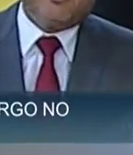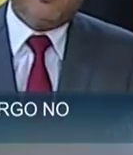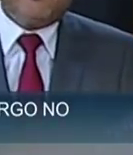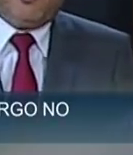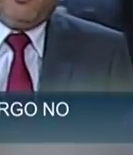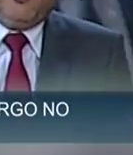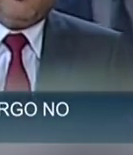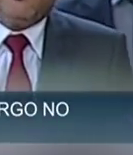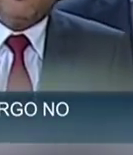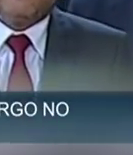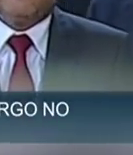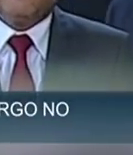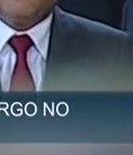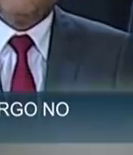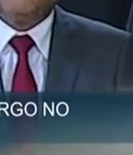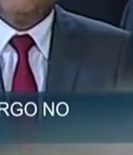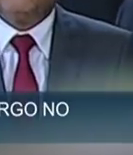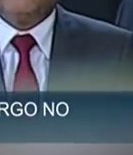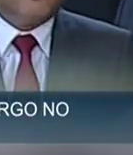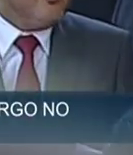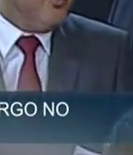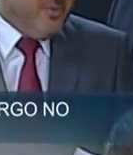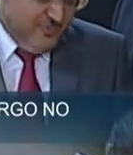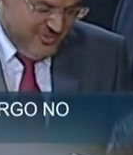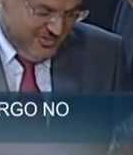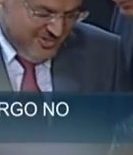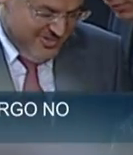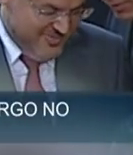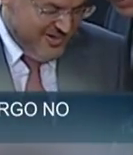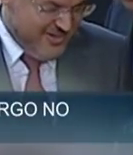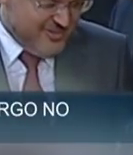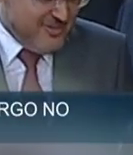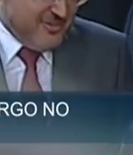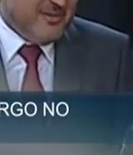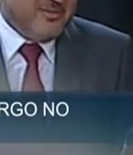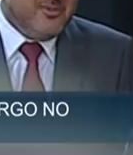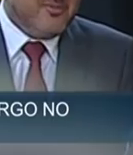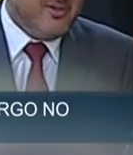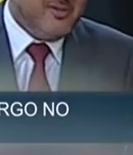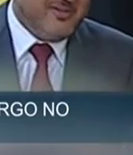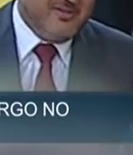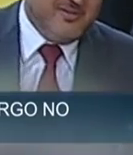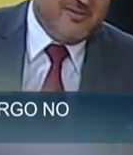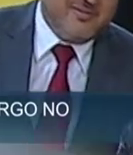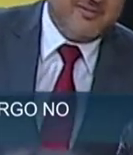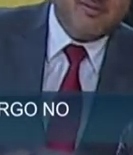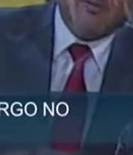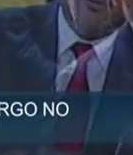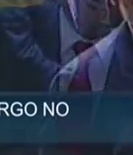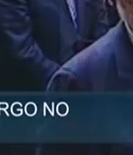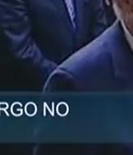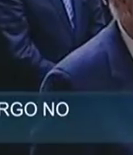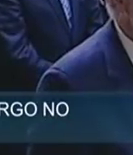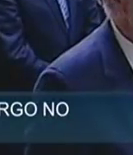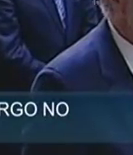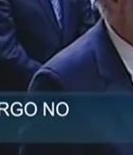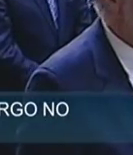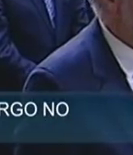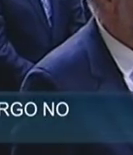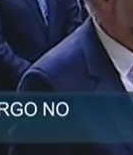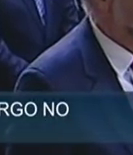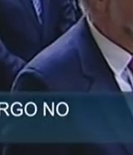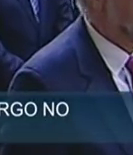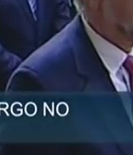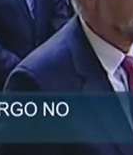As margens plácidas de um povo herói do brado retumbante, e o sol